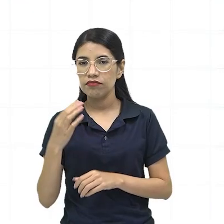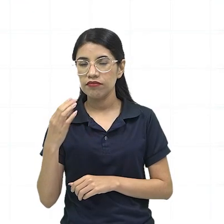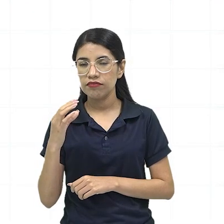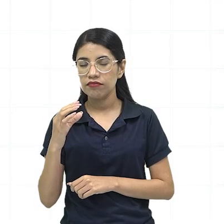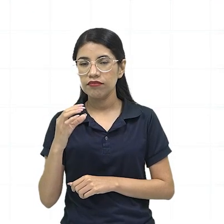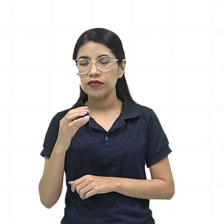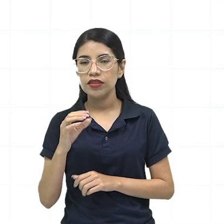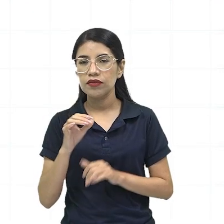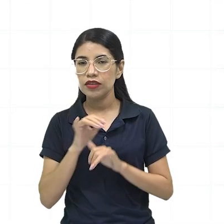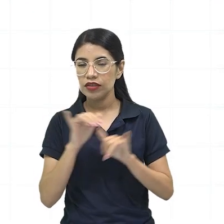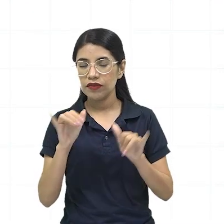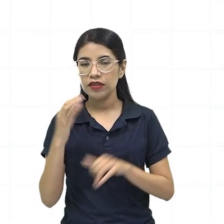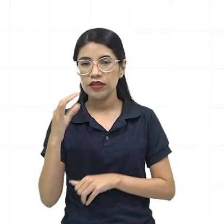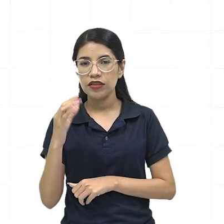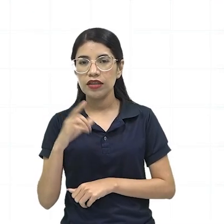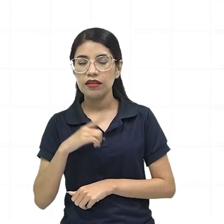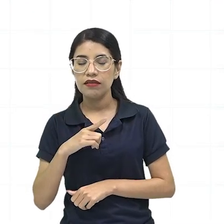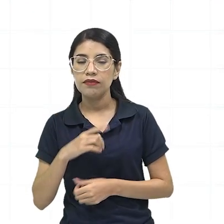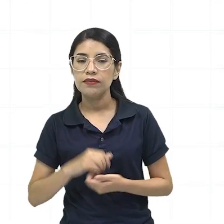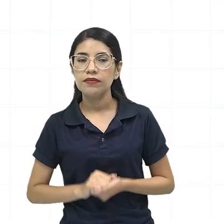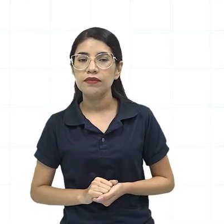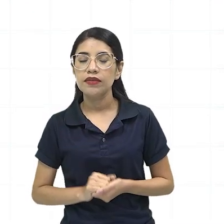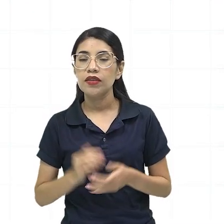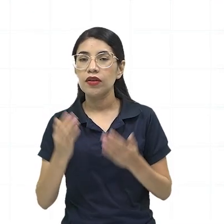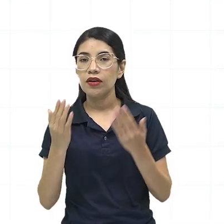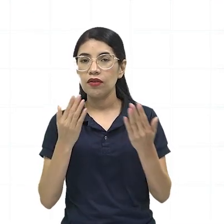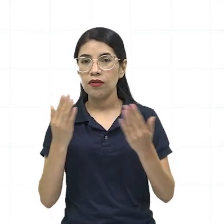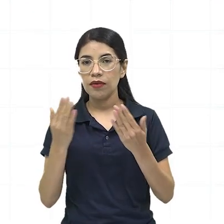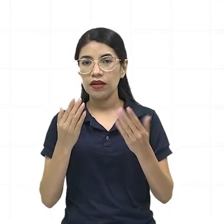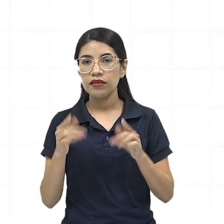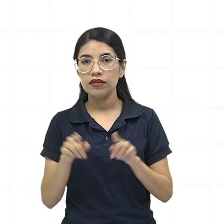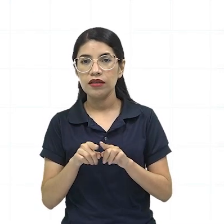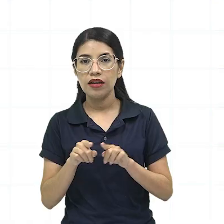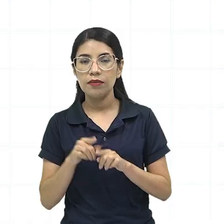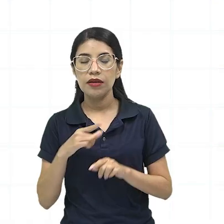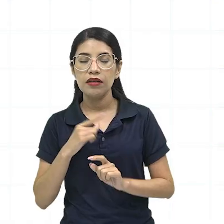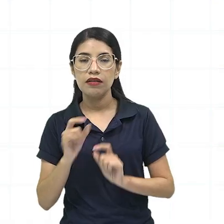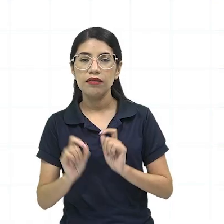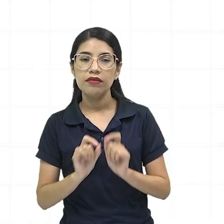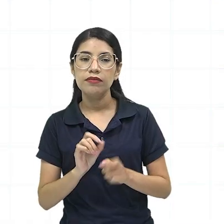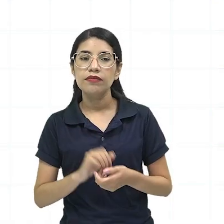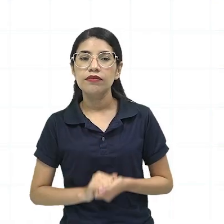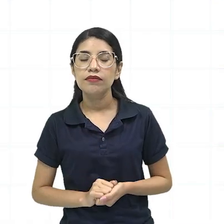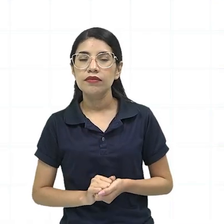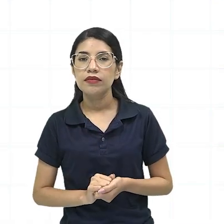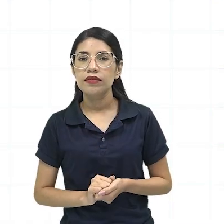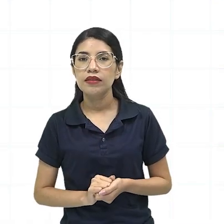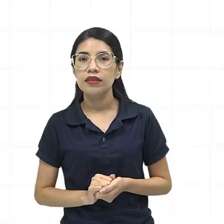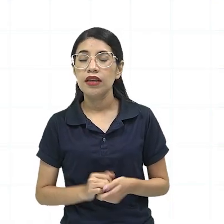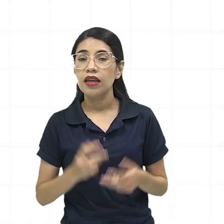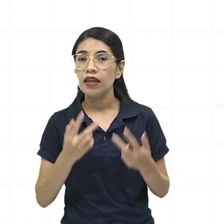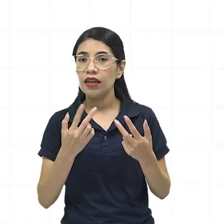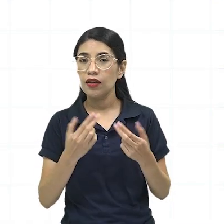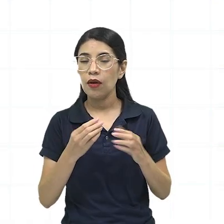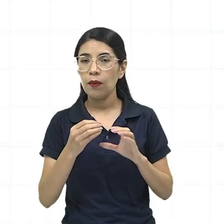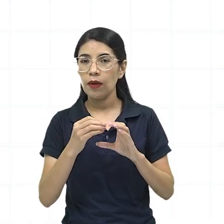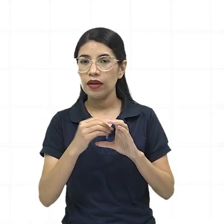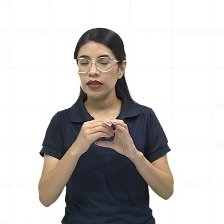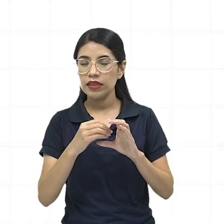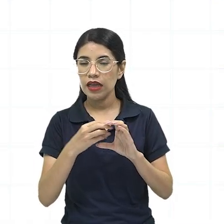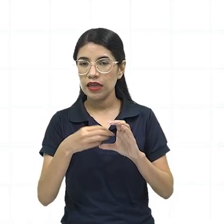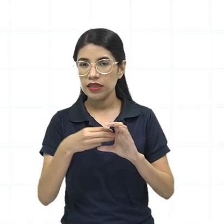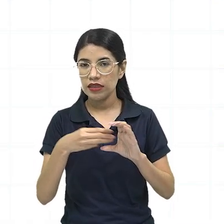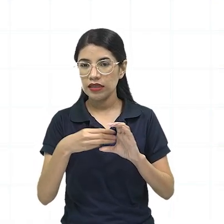Então percebam comigo que nós temos um exemplo aqui da analogia, que nós temos essas comparações. Então, assim como as células de um organismo